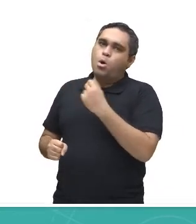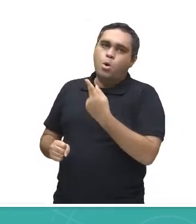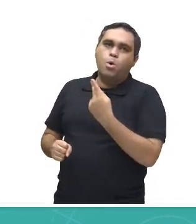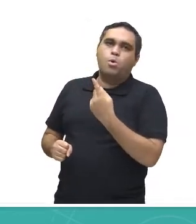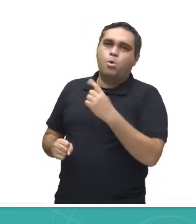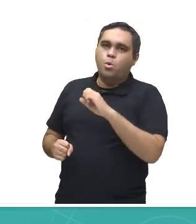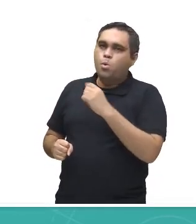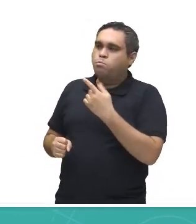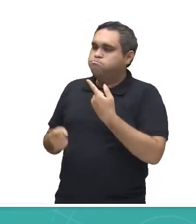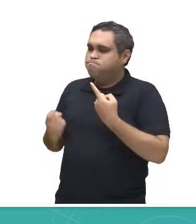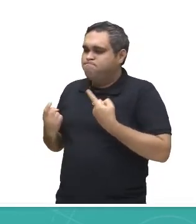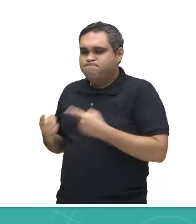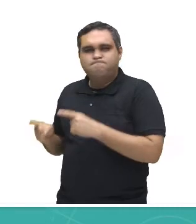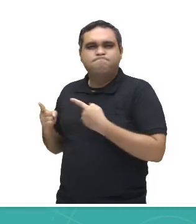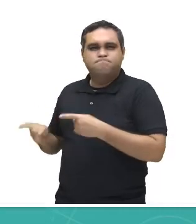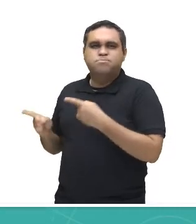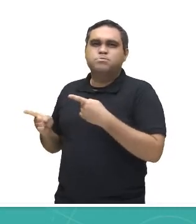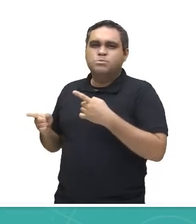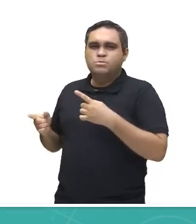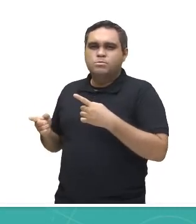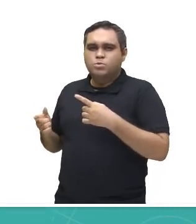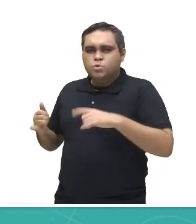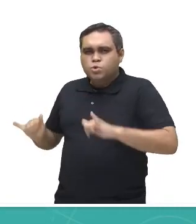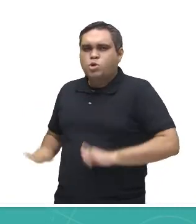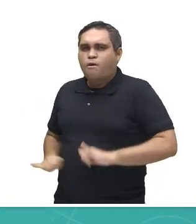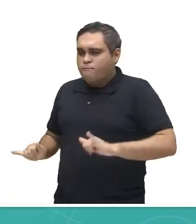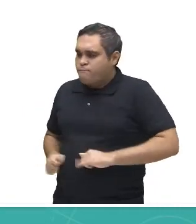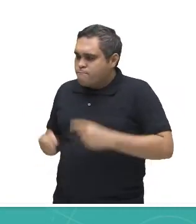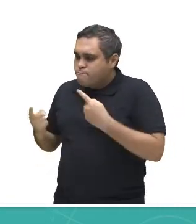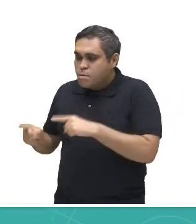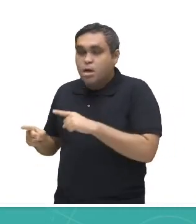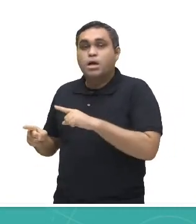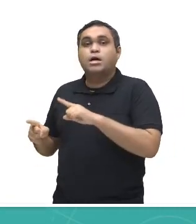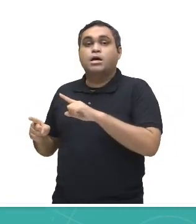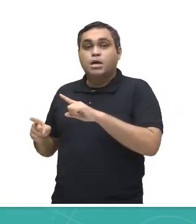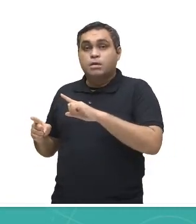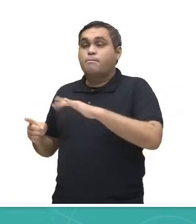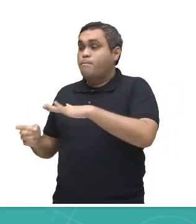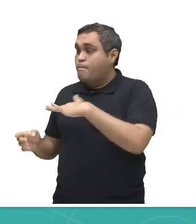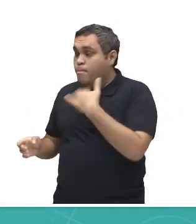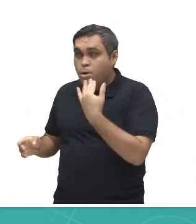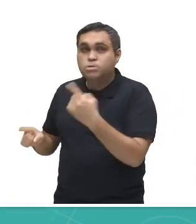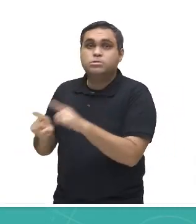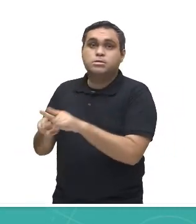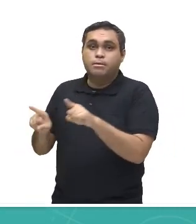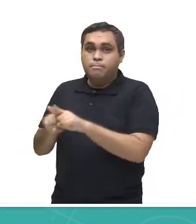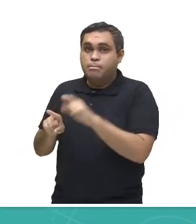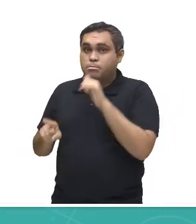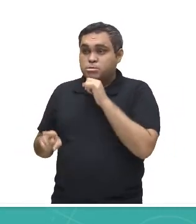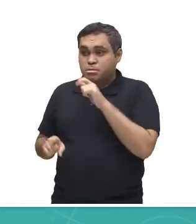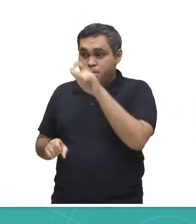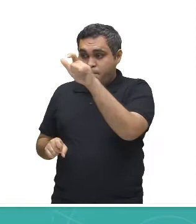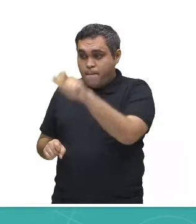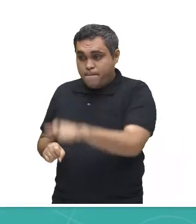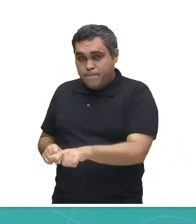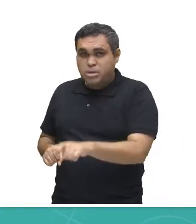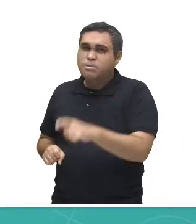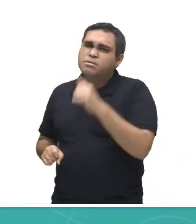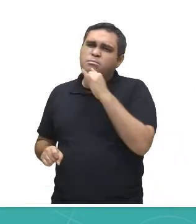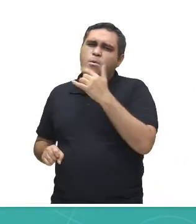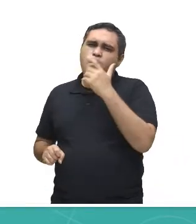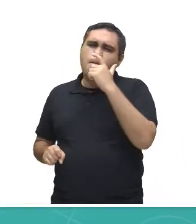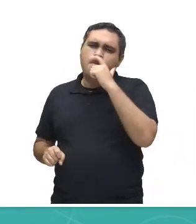sair, será possível? Eles eram torturados e até mortos na frente do... Geralmente era o pai